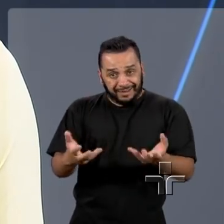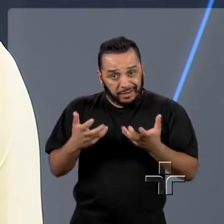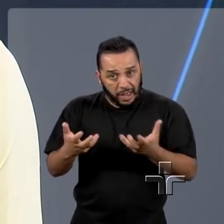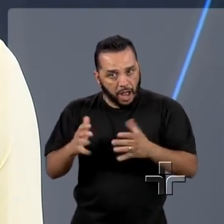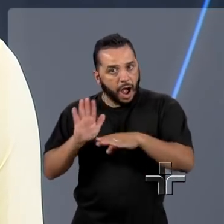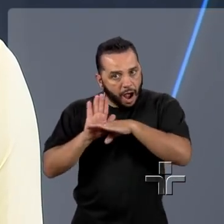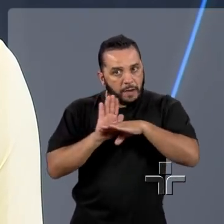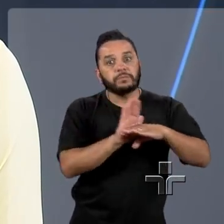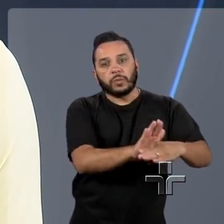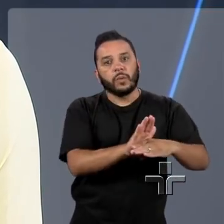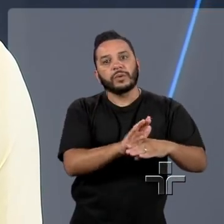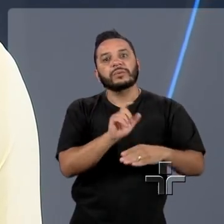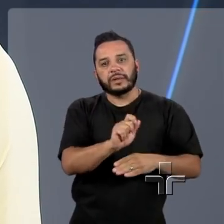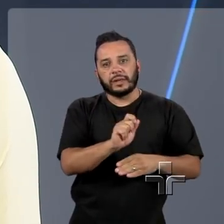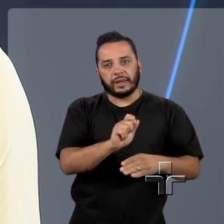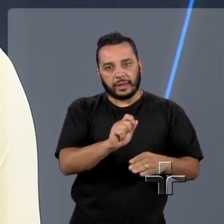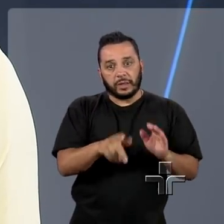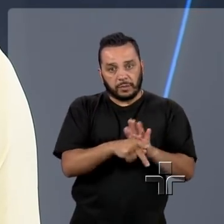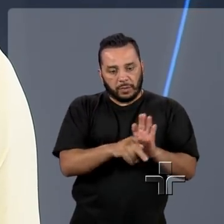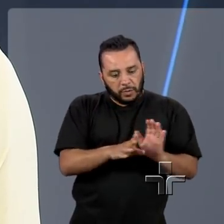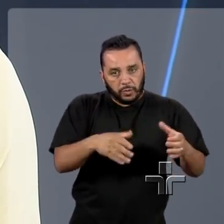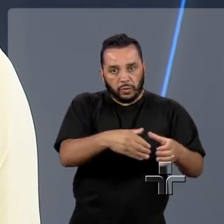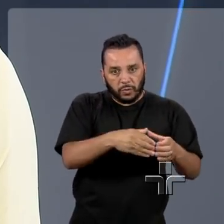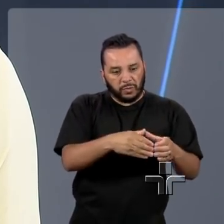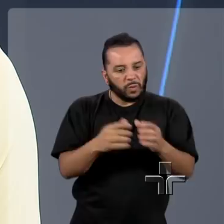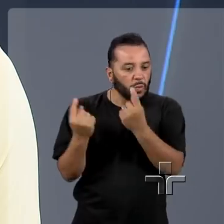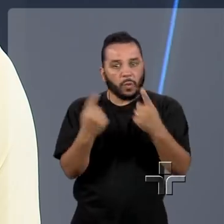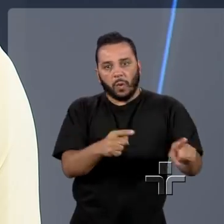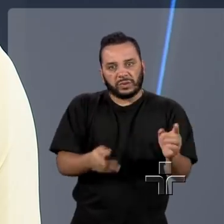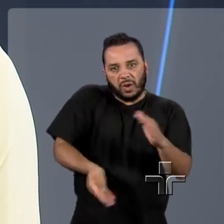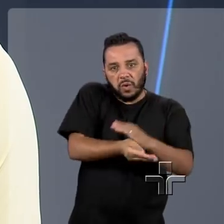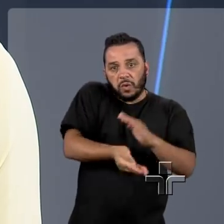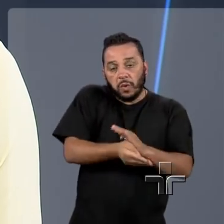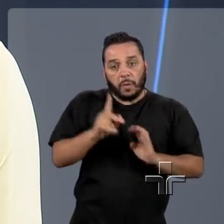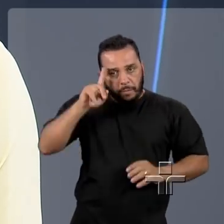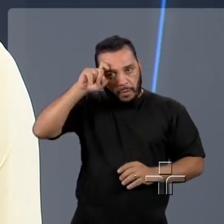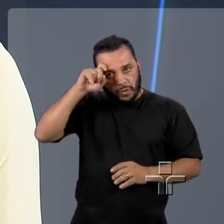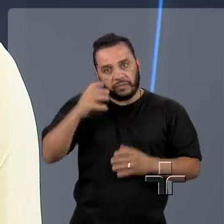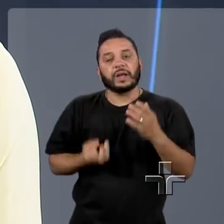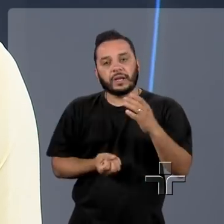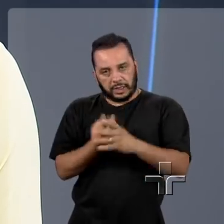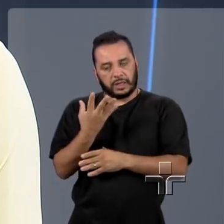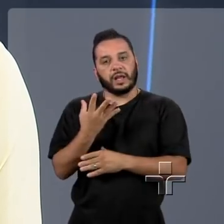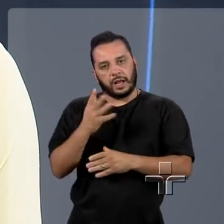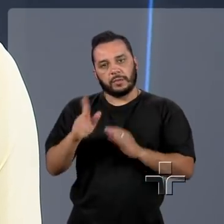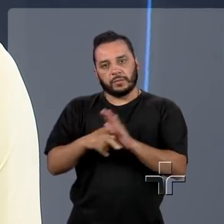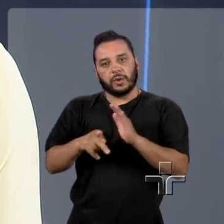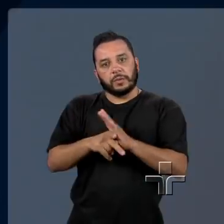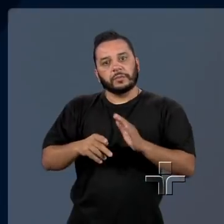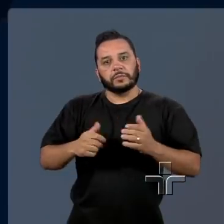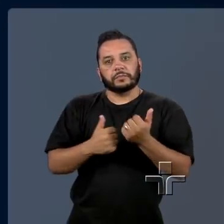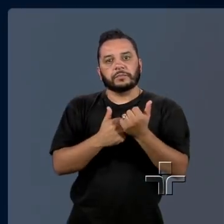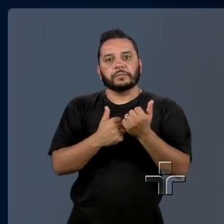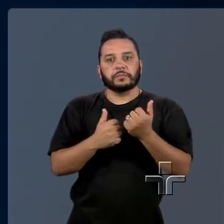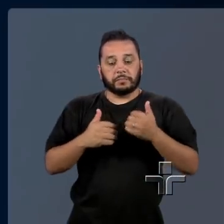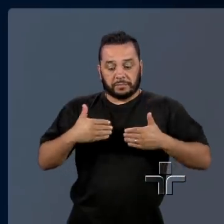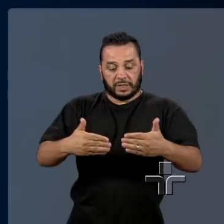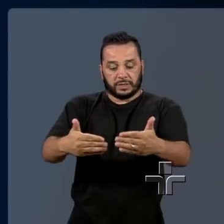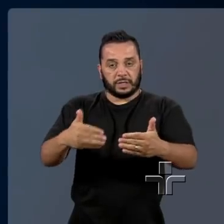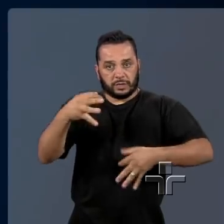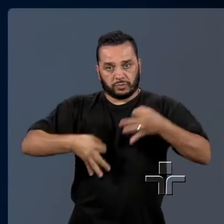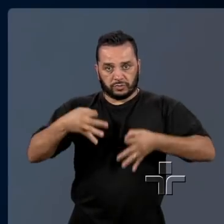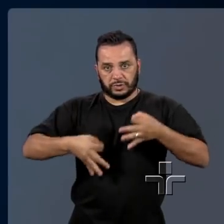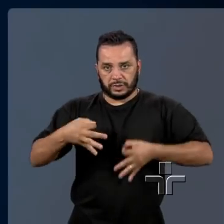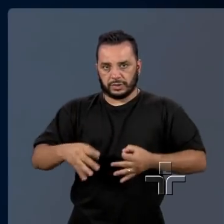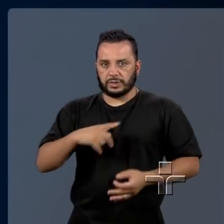legislativo ao pacote anticorrupção que o juiz Sérgio Moro vai adotar na gestão à frente do Ministério da Justiça.